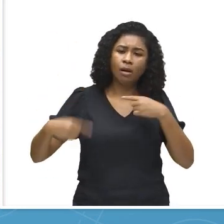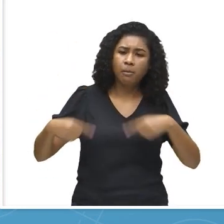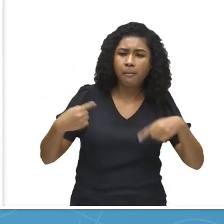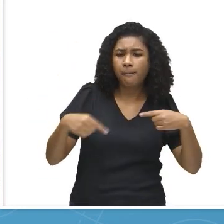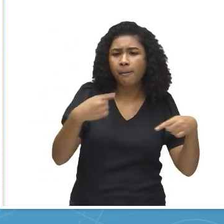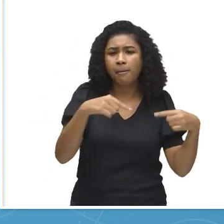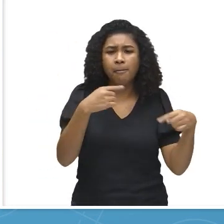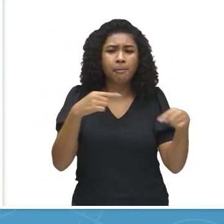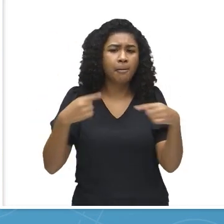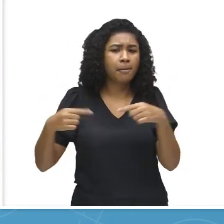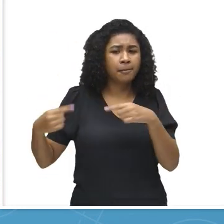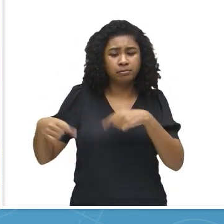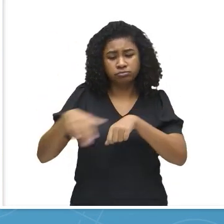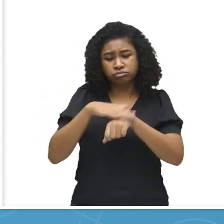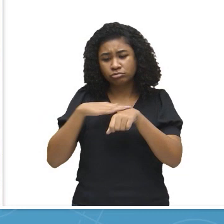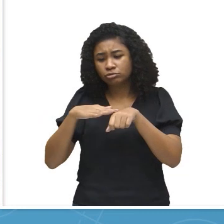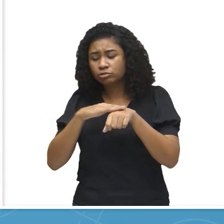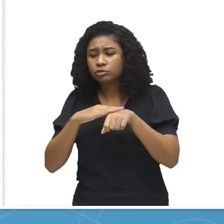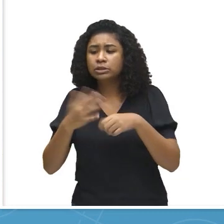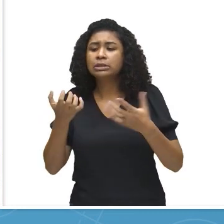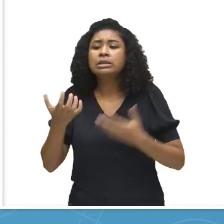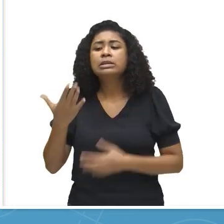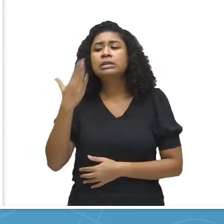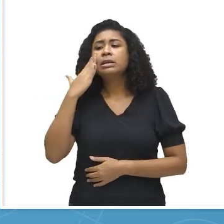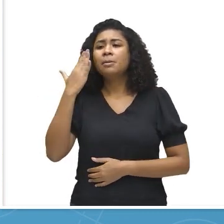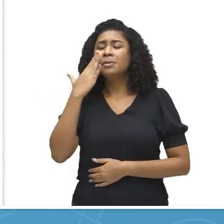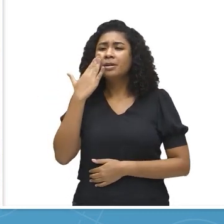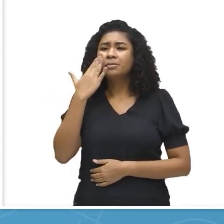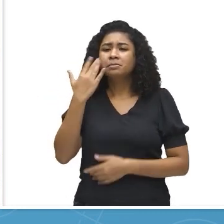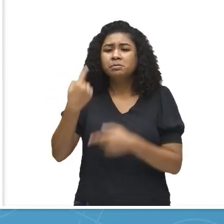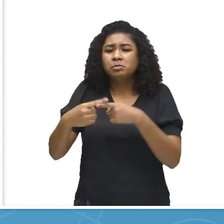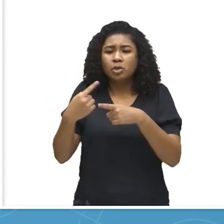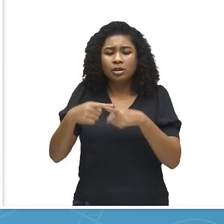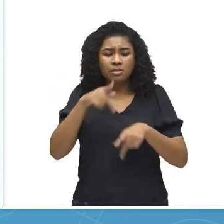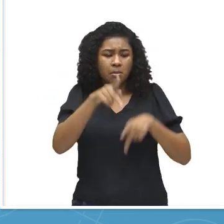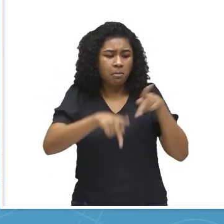científica que procurava justificar a inferioridade dos povos